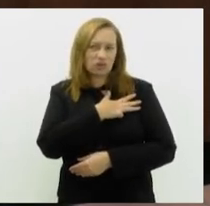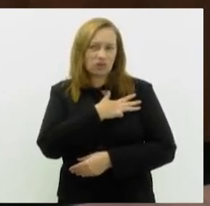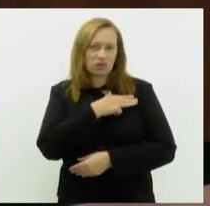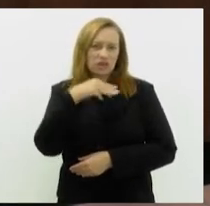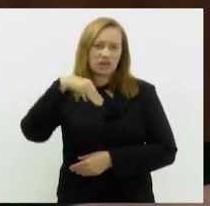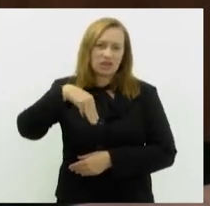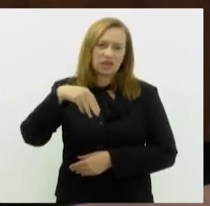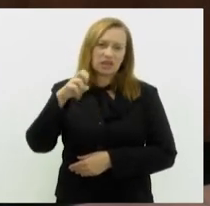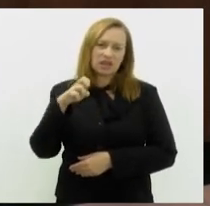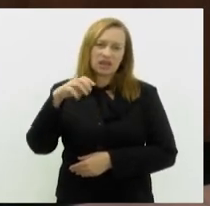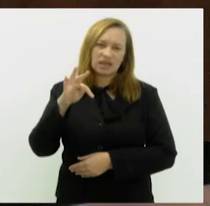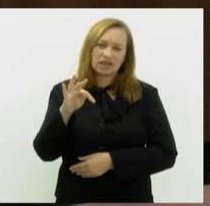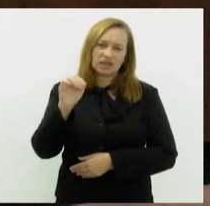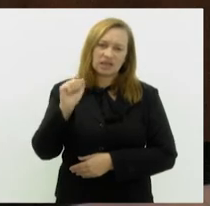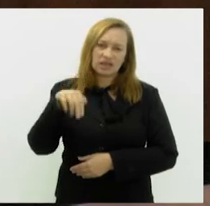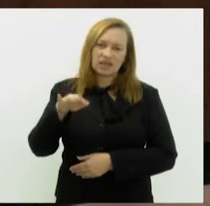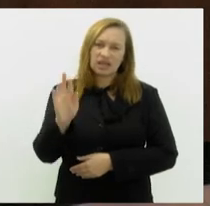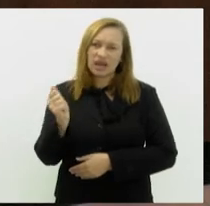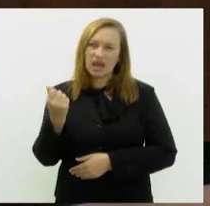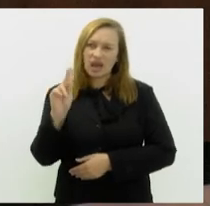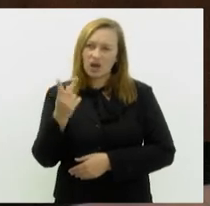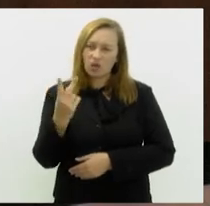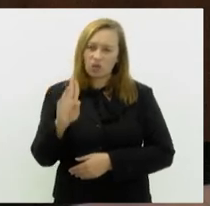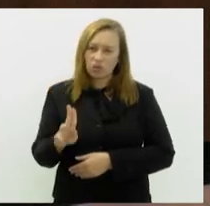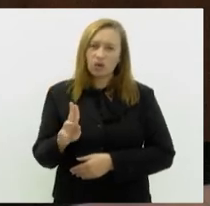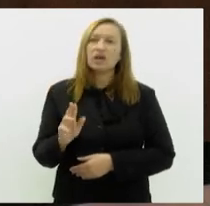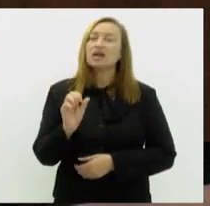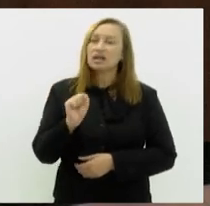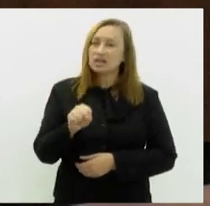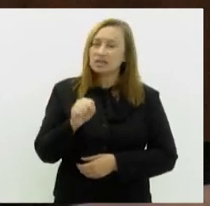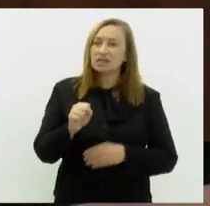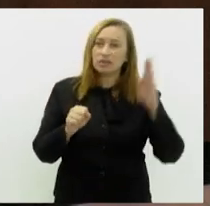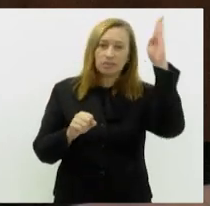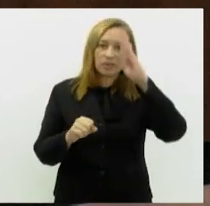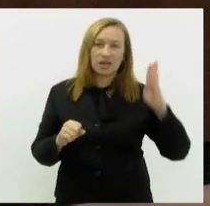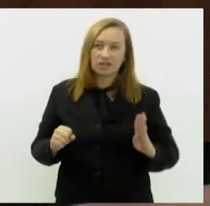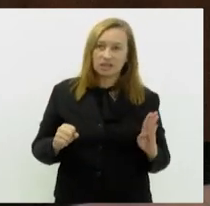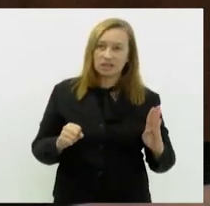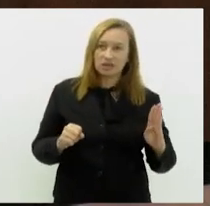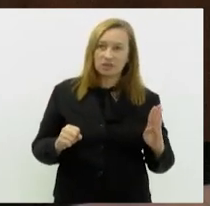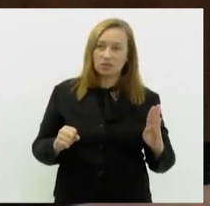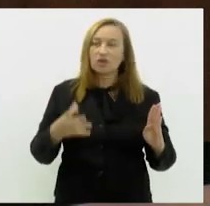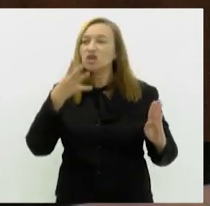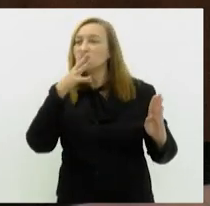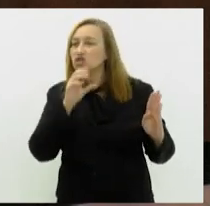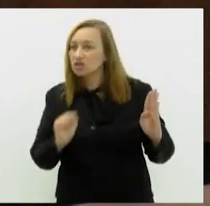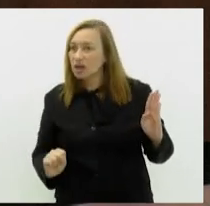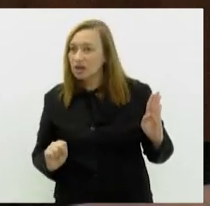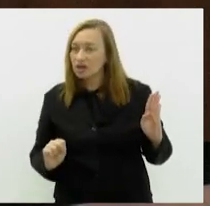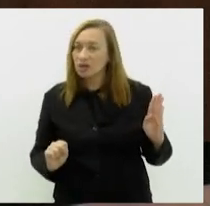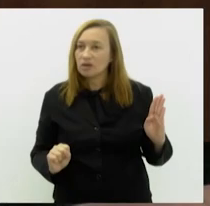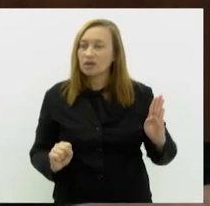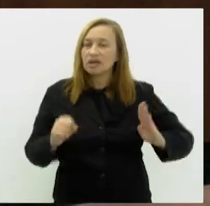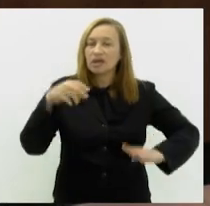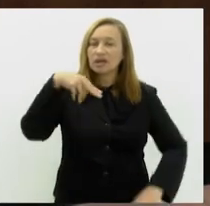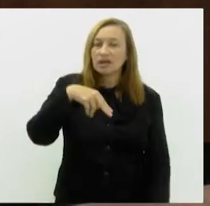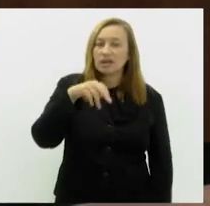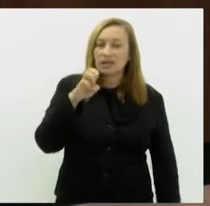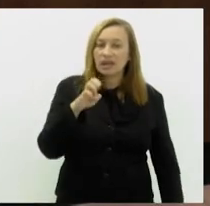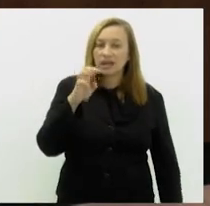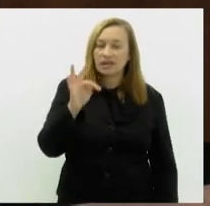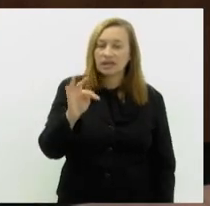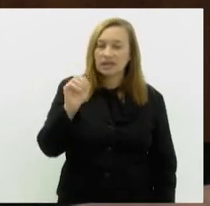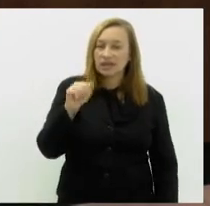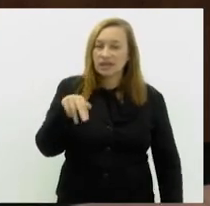Netanyahu. Nós estamos votando Brasil e Israel. O Netanyahu